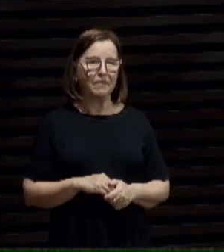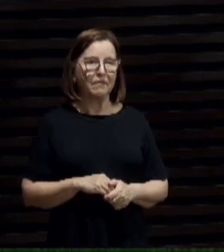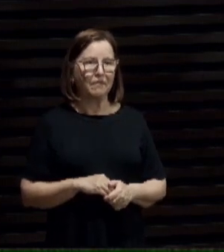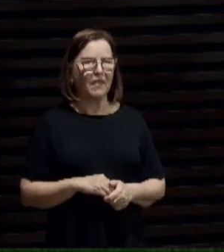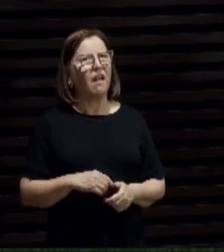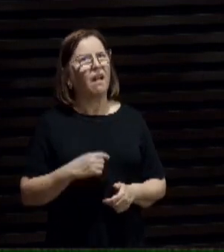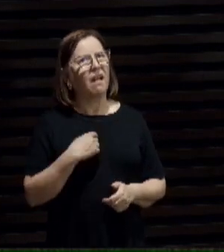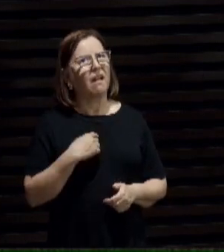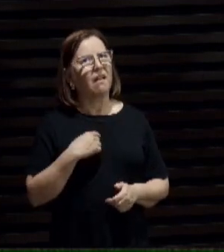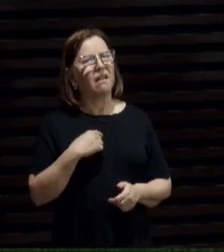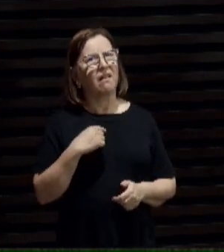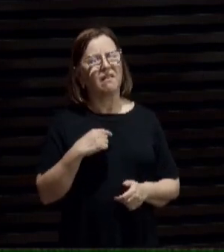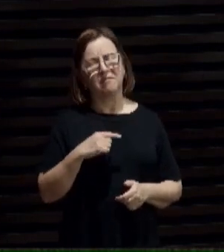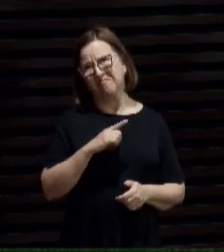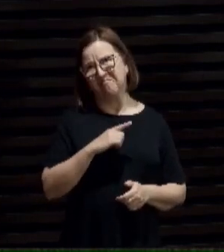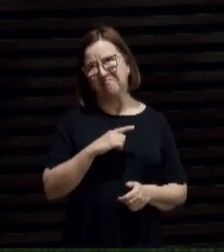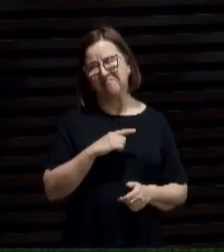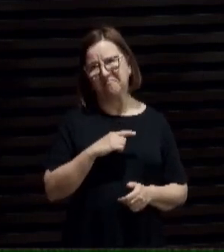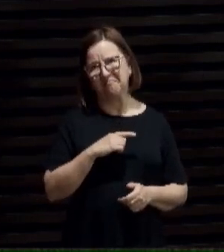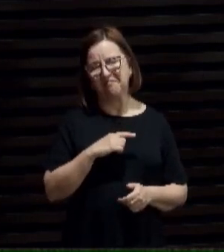Eu tenho um curso universitário.